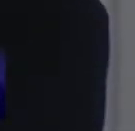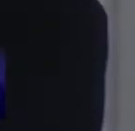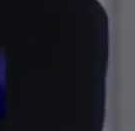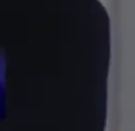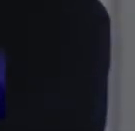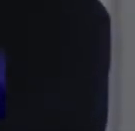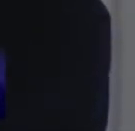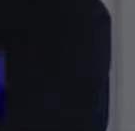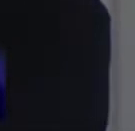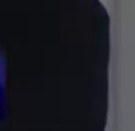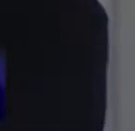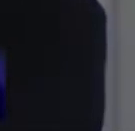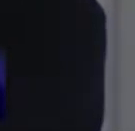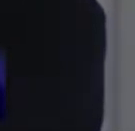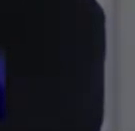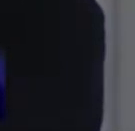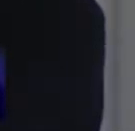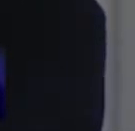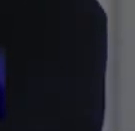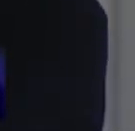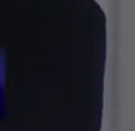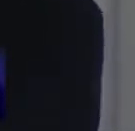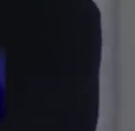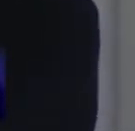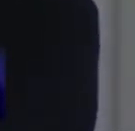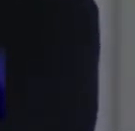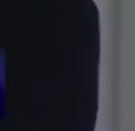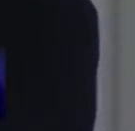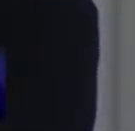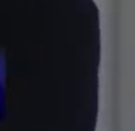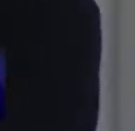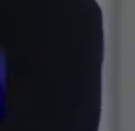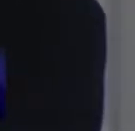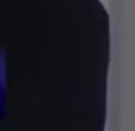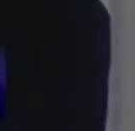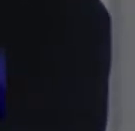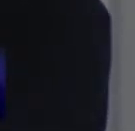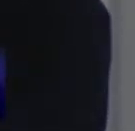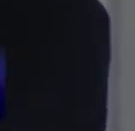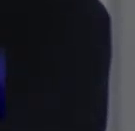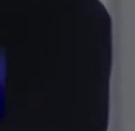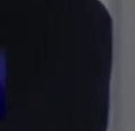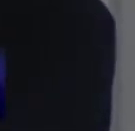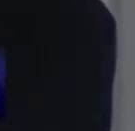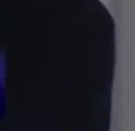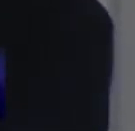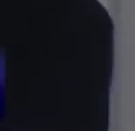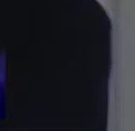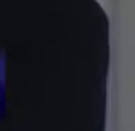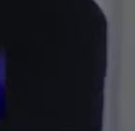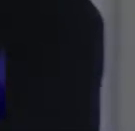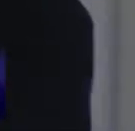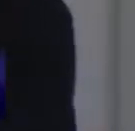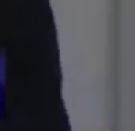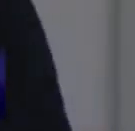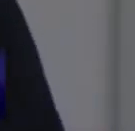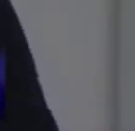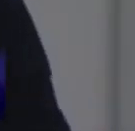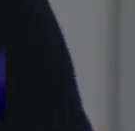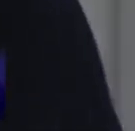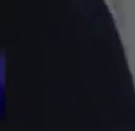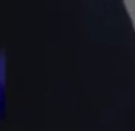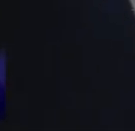gostaria das pessoas que estão trabalhando nesse setor se tivesse um pouco mais de atenção ao fazer alguma coisa, porque